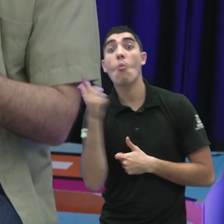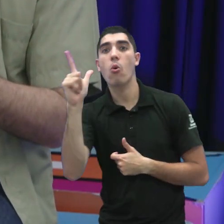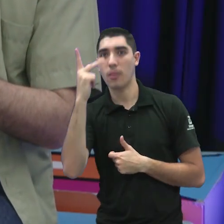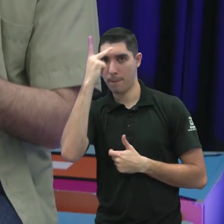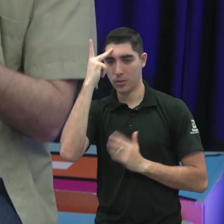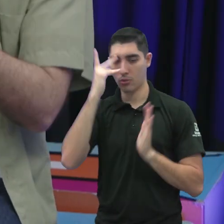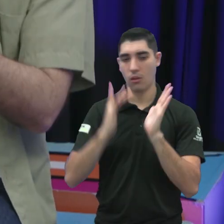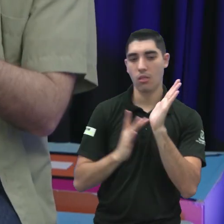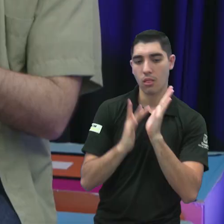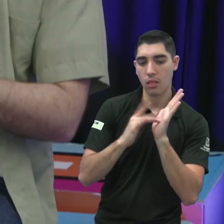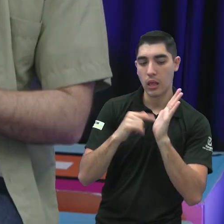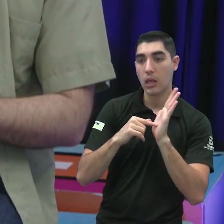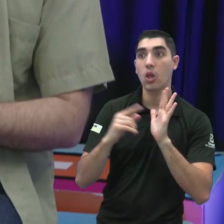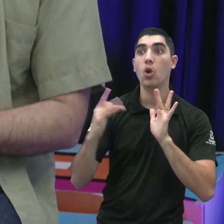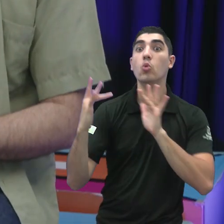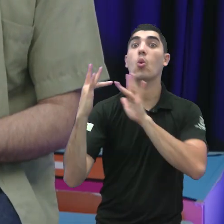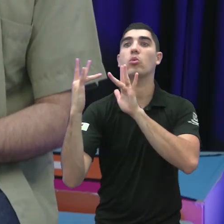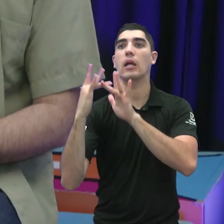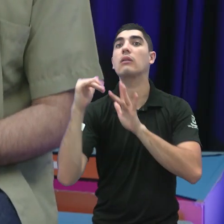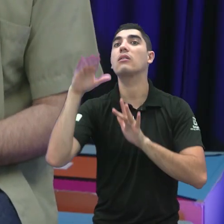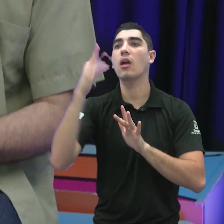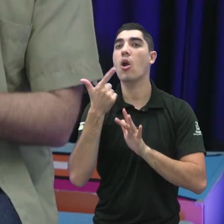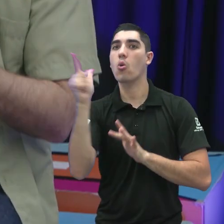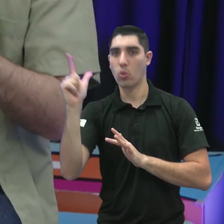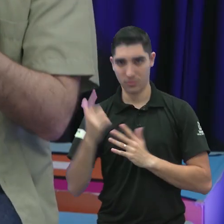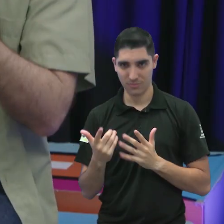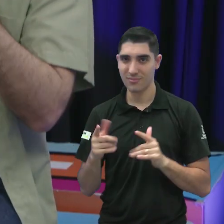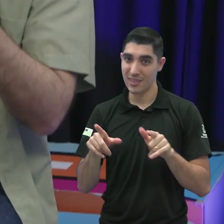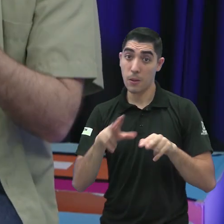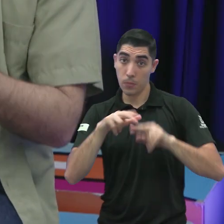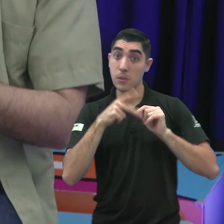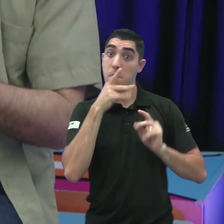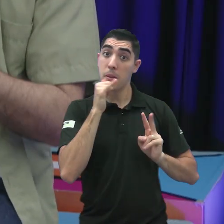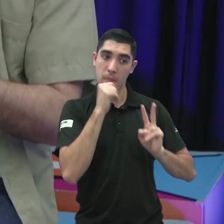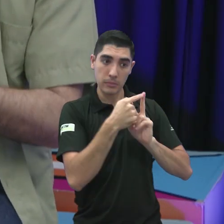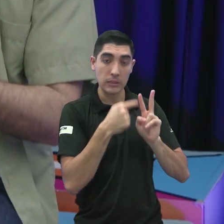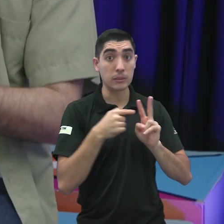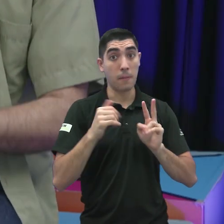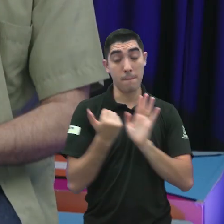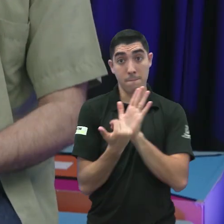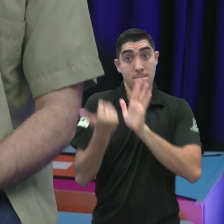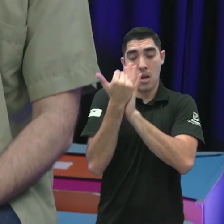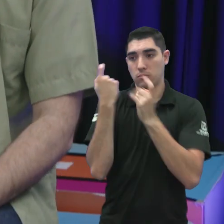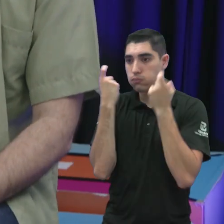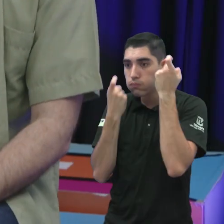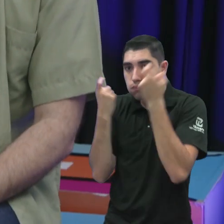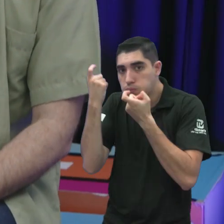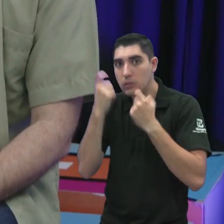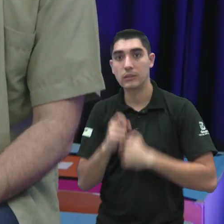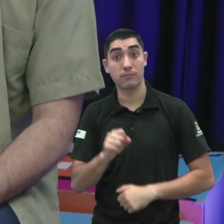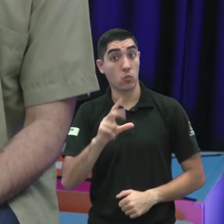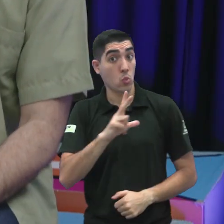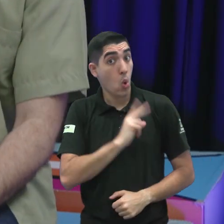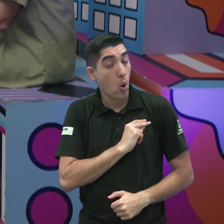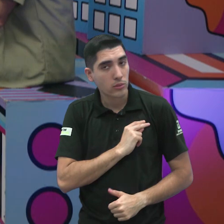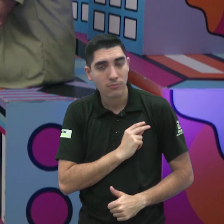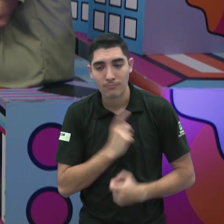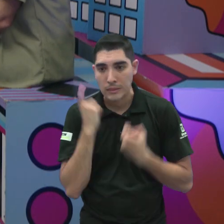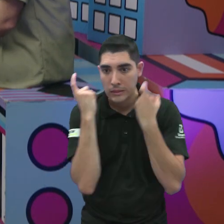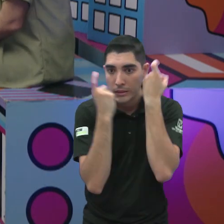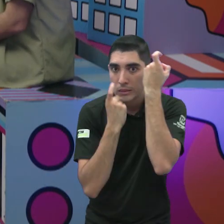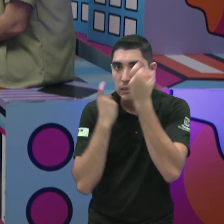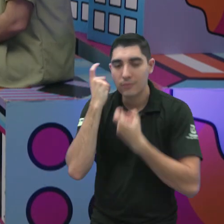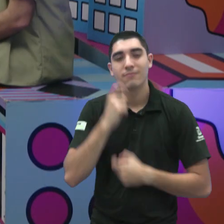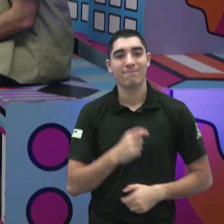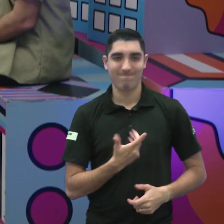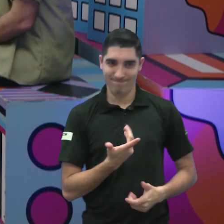que a questão da superproteção deve aumentar até mais, né? E a paranoia também dos pais, hoje, até mais do que antigamente. Nossa, e muito, né?